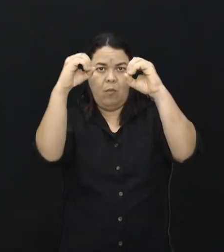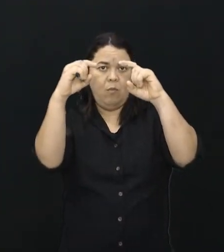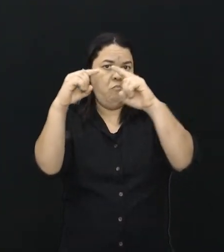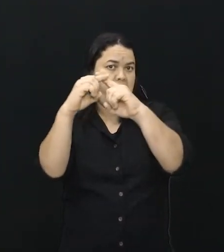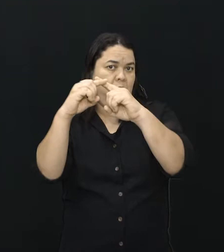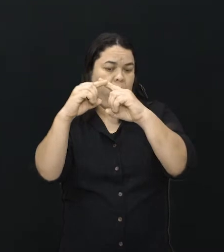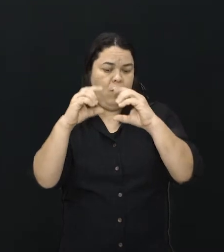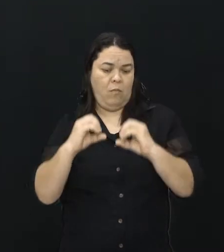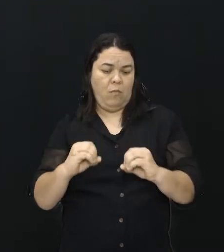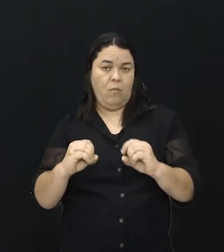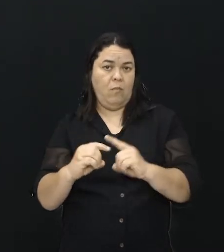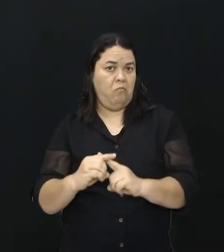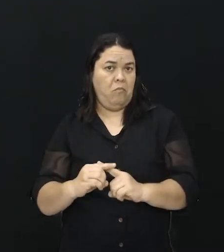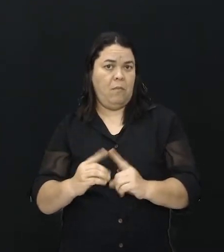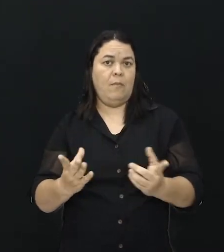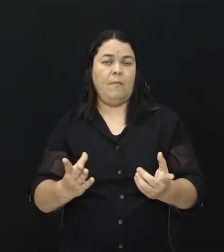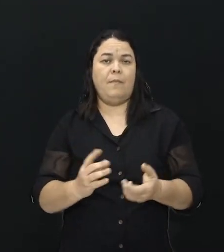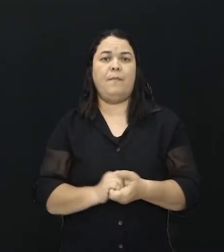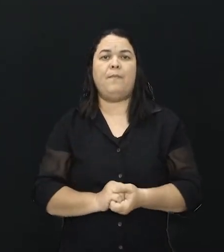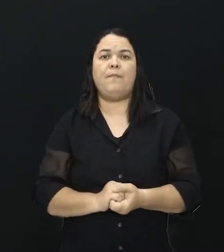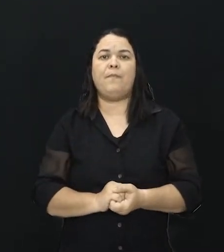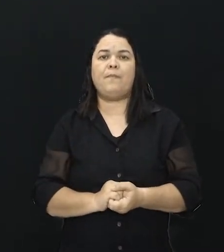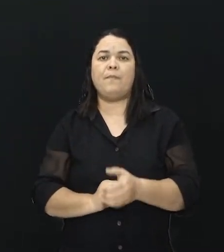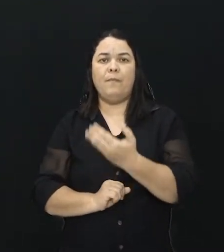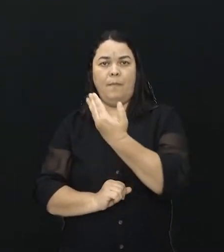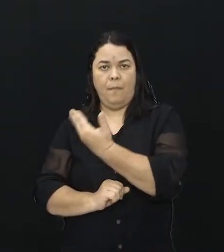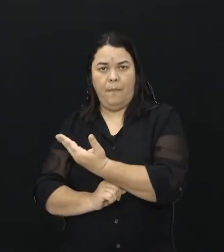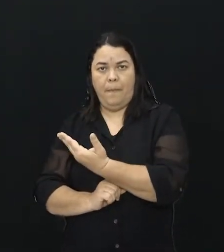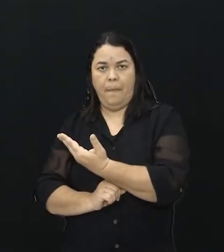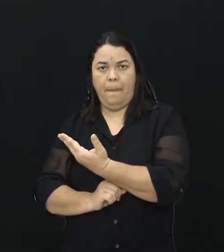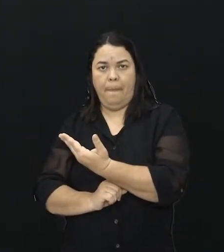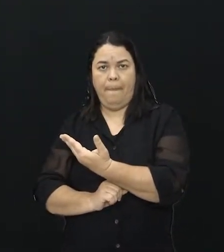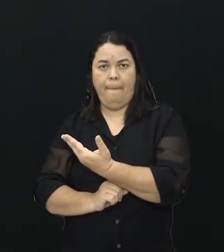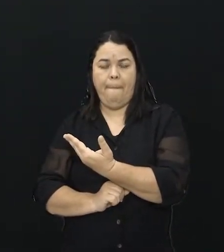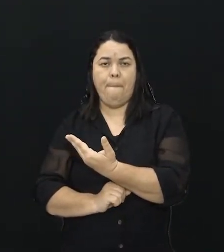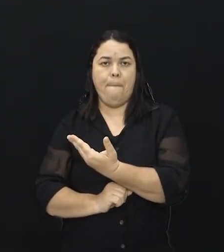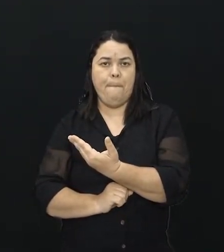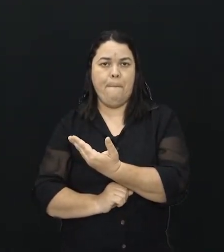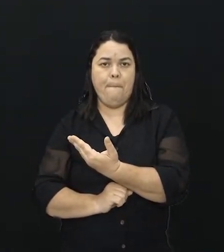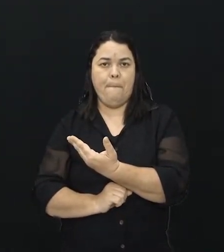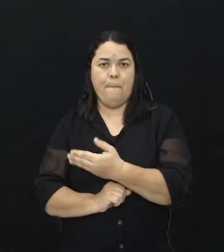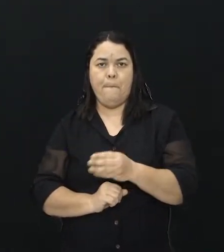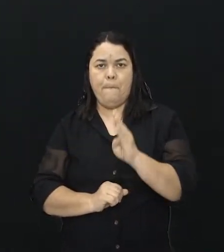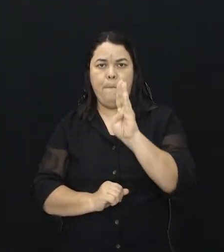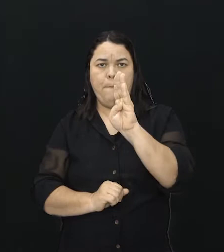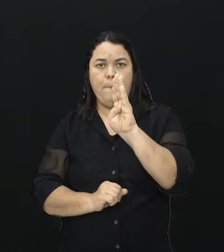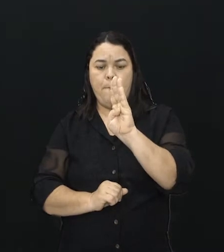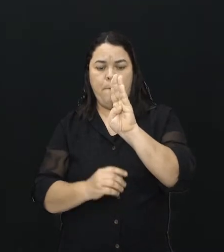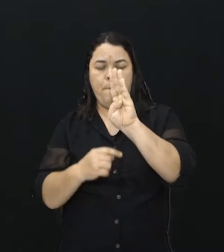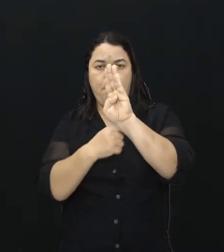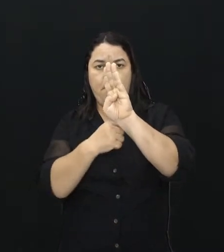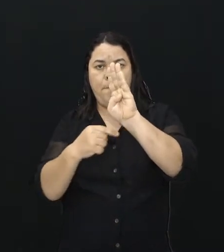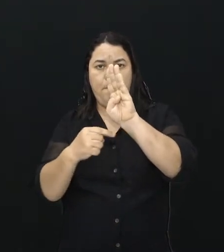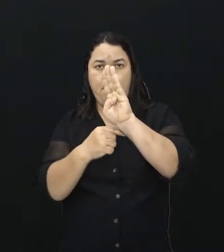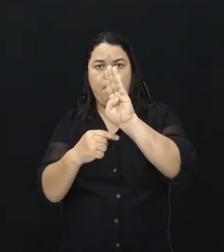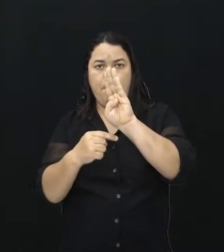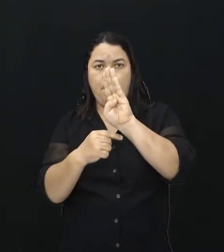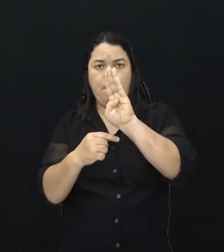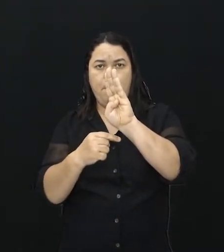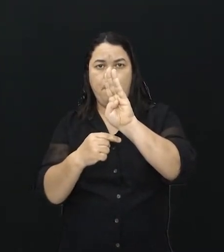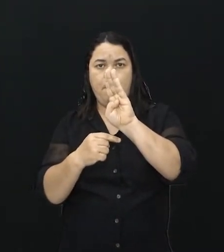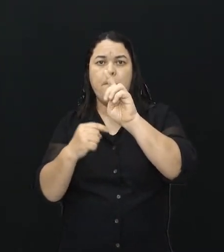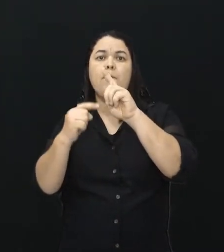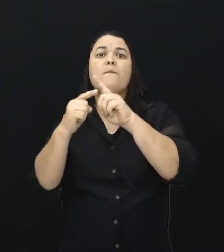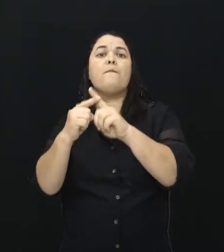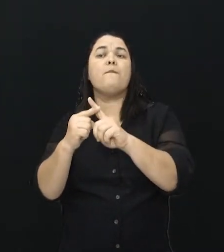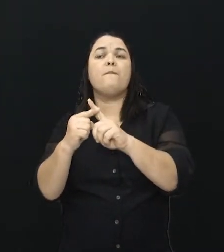vezes meio é meio, ou 1 sobre 2. Aqui eu tenho B em cima. 2 vezes 1 terço. 2 vezes